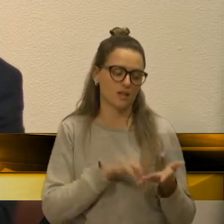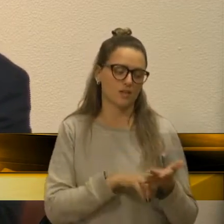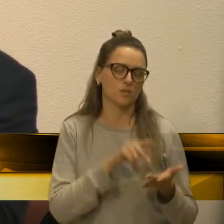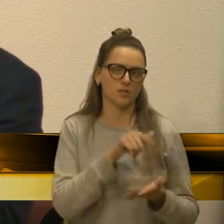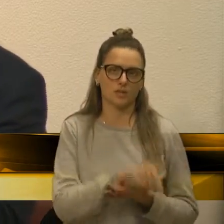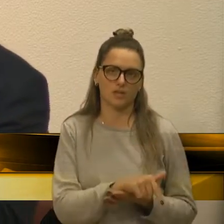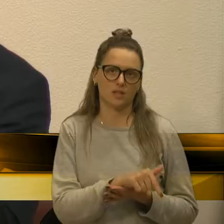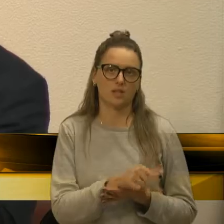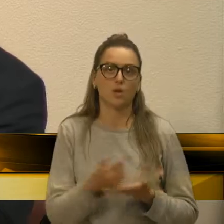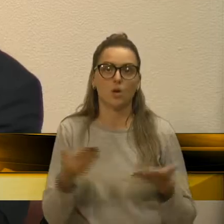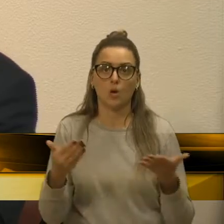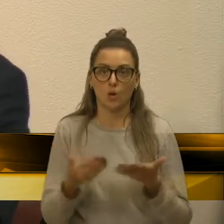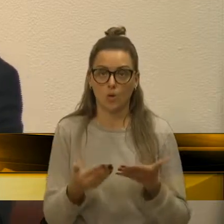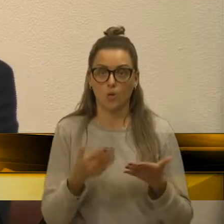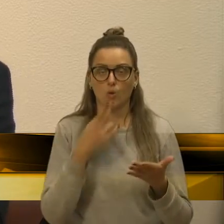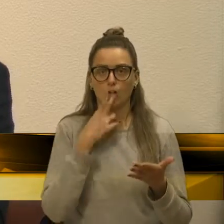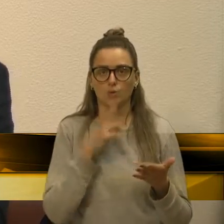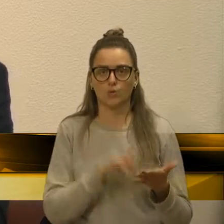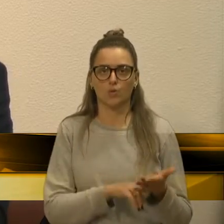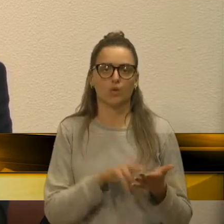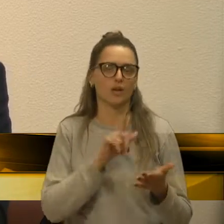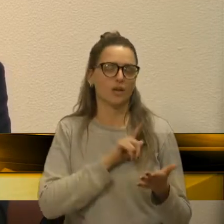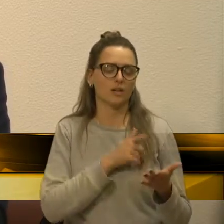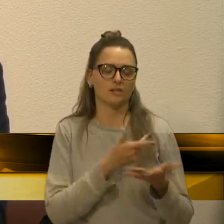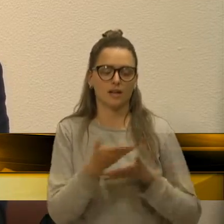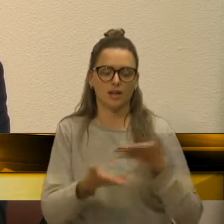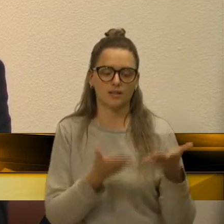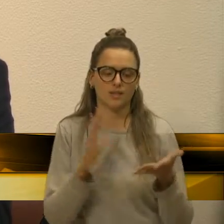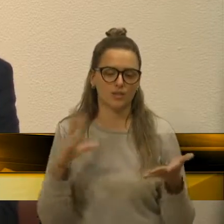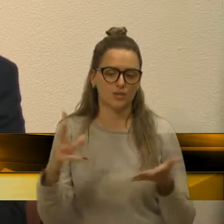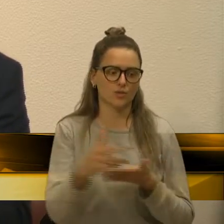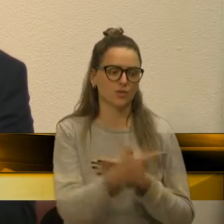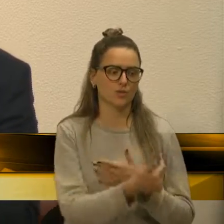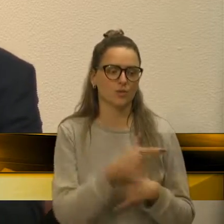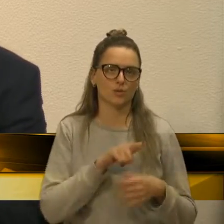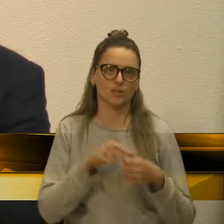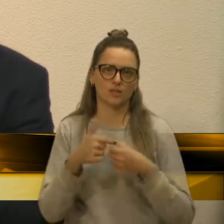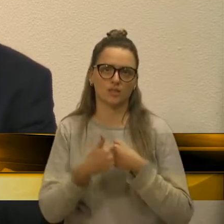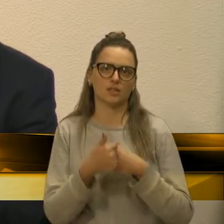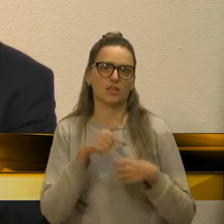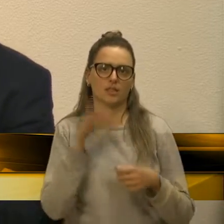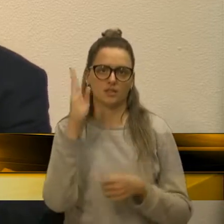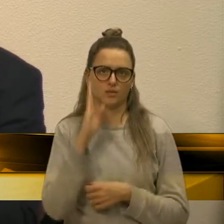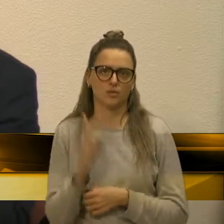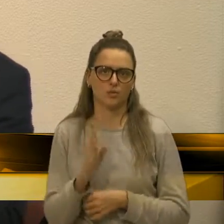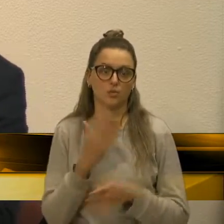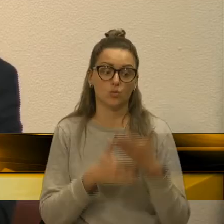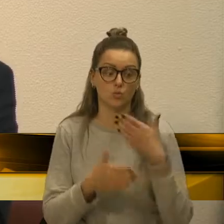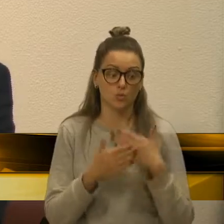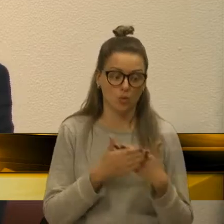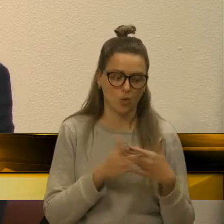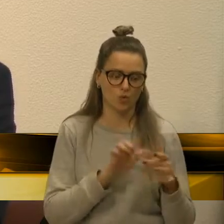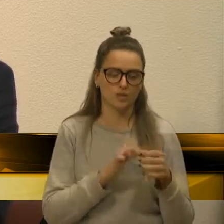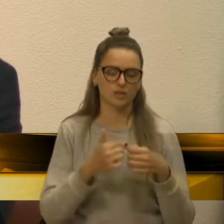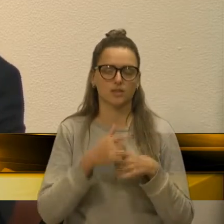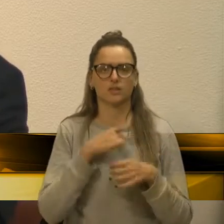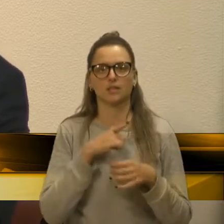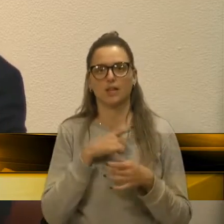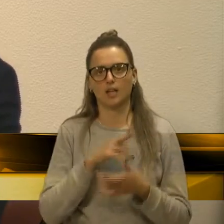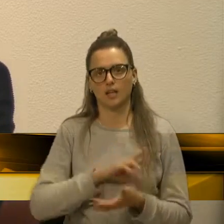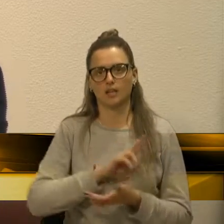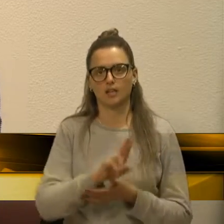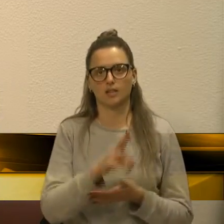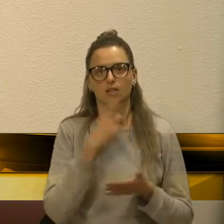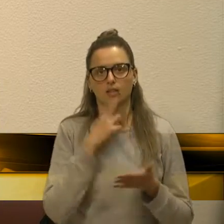hoje o Correio atinge todos os municípios do Brasil. Todos os municípios do Brasil têm uma representação do Correio. E